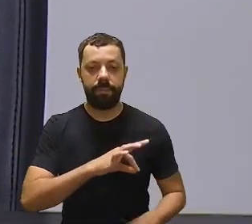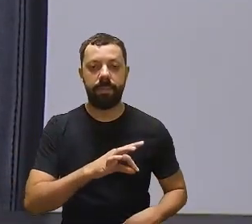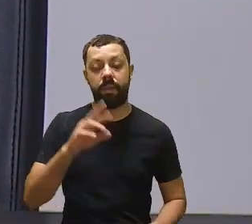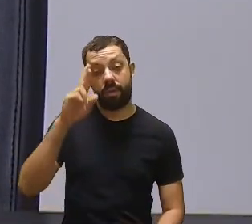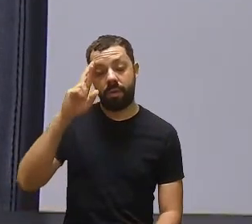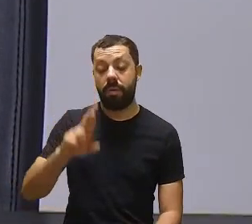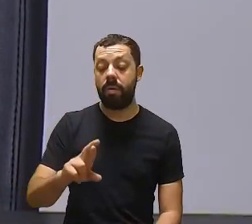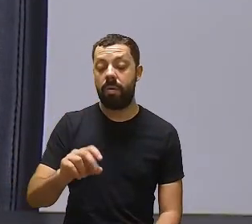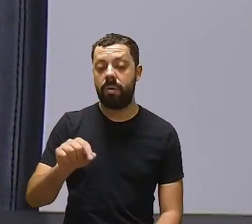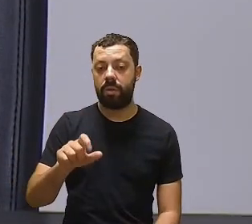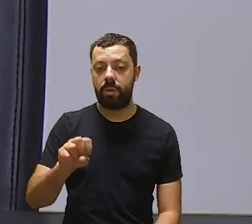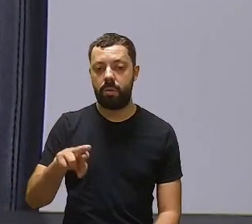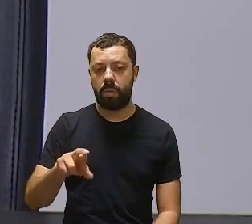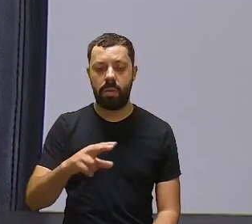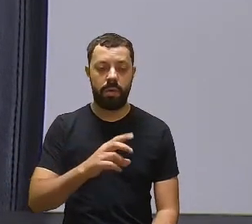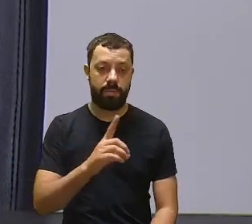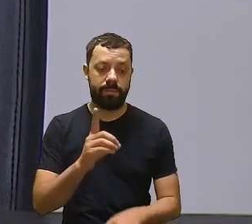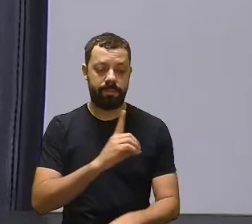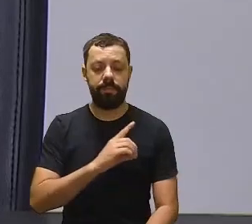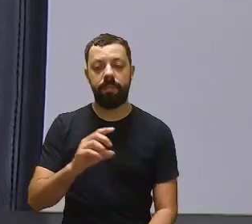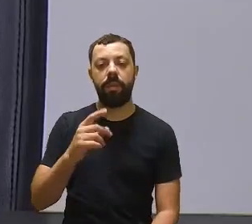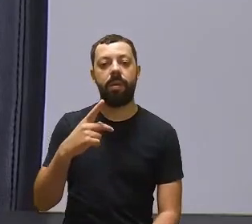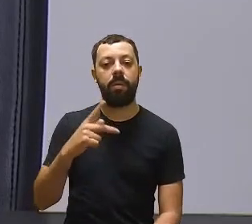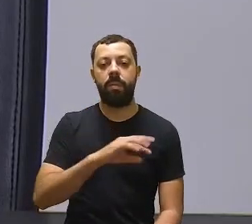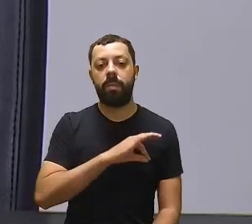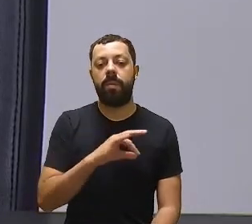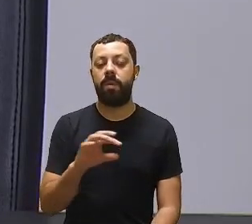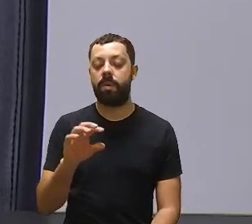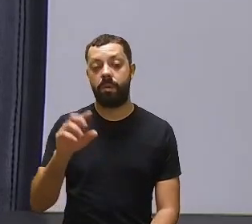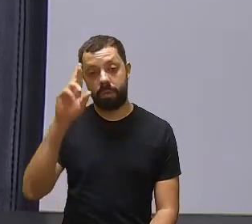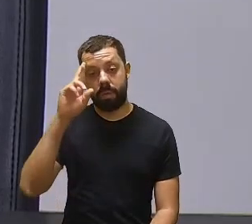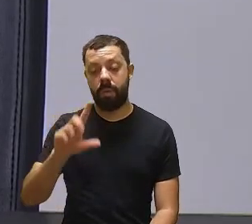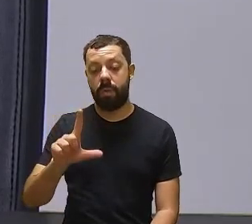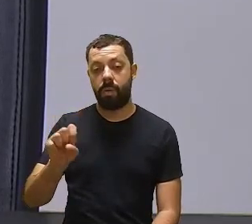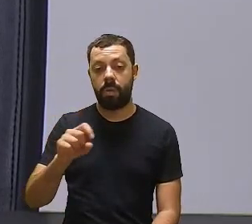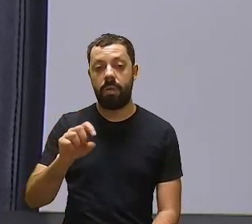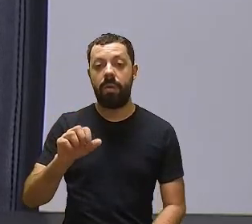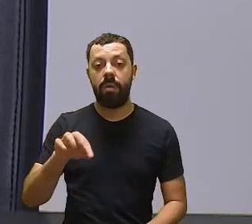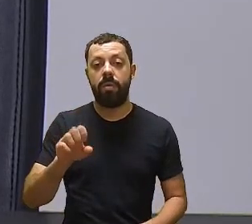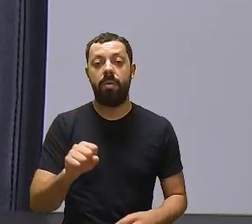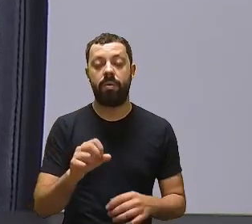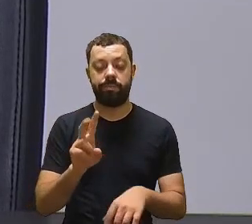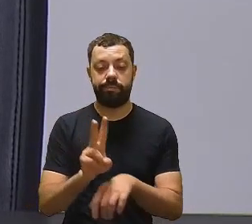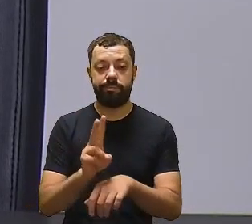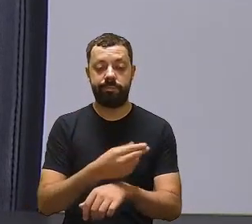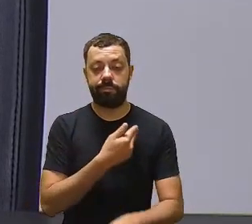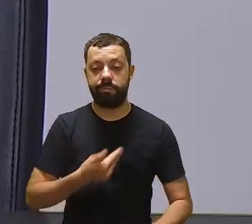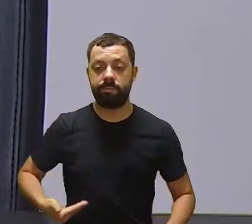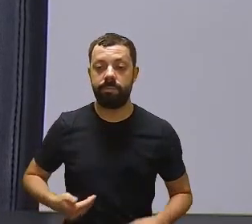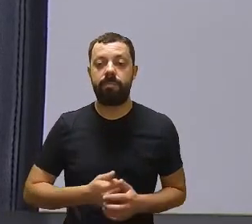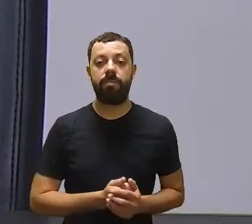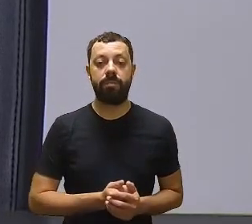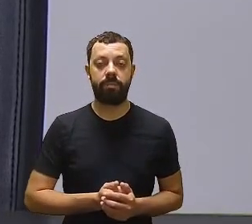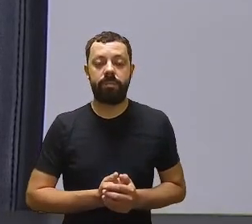ao senhor Rodrigo Moura, delegado da Polícia Civil, e ao senhor Luiz Antônio Stobbe, comandante da Guarda Municipal,